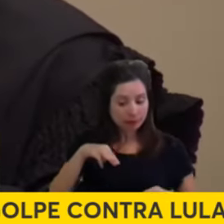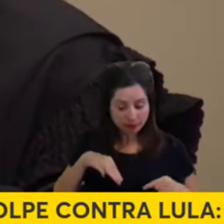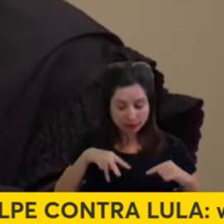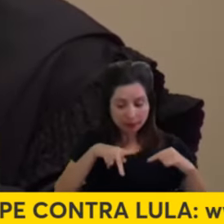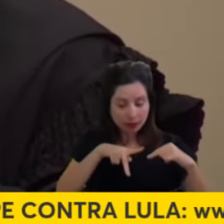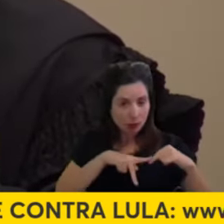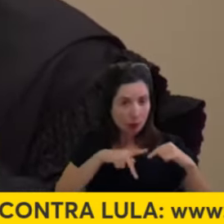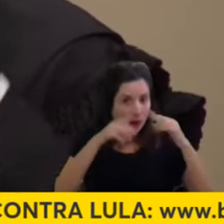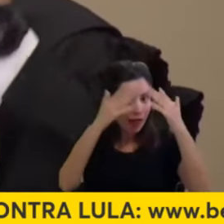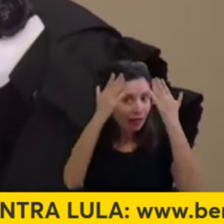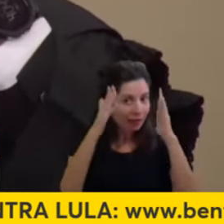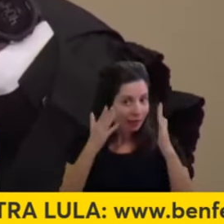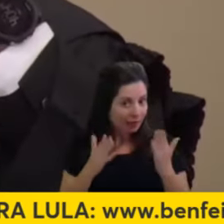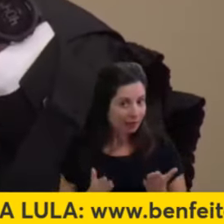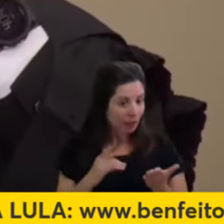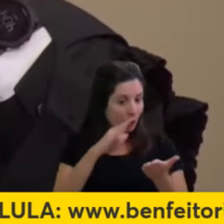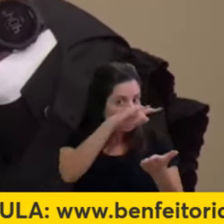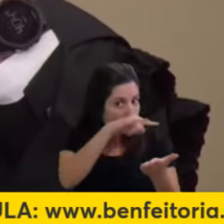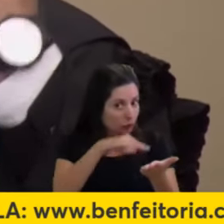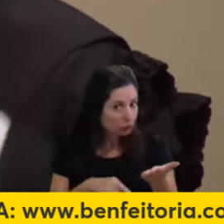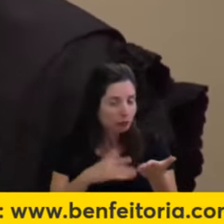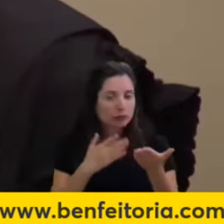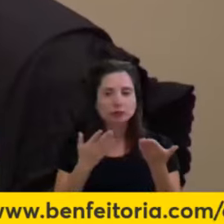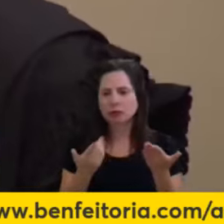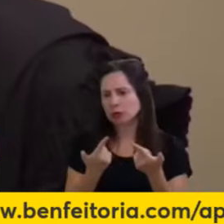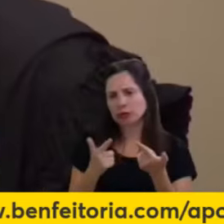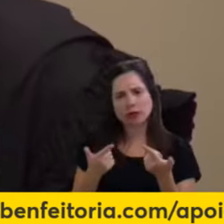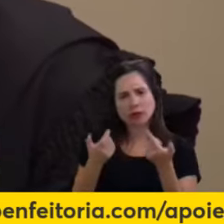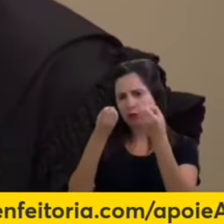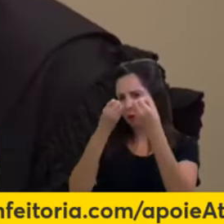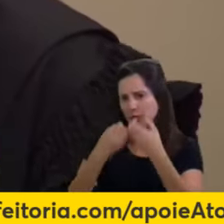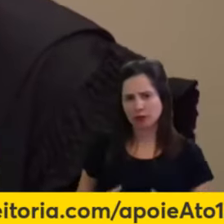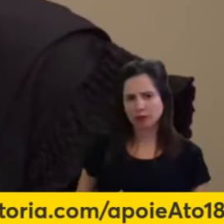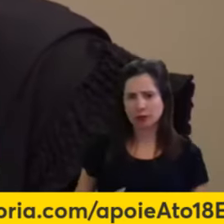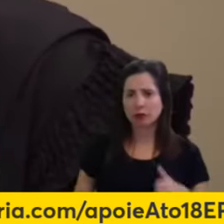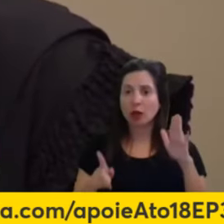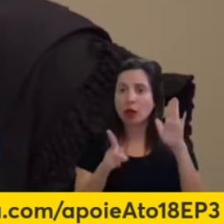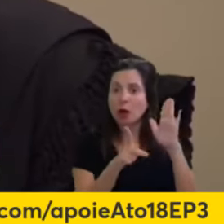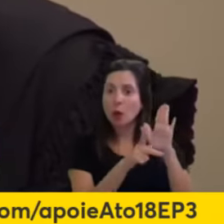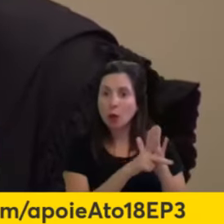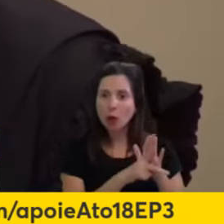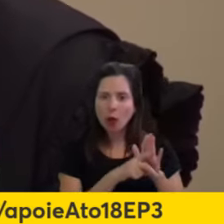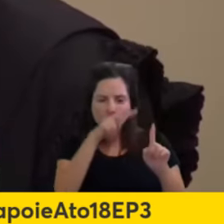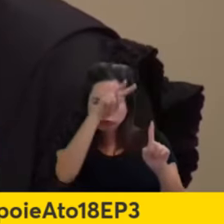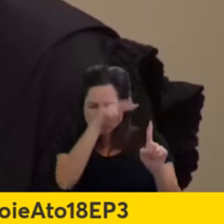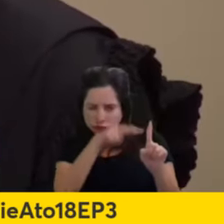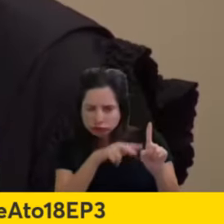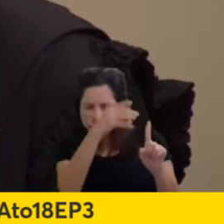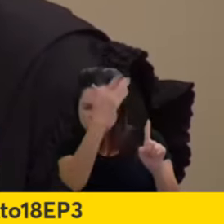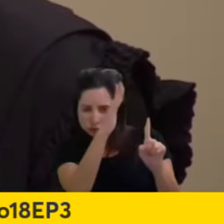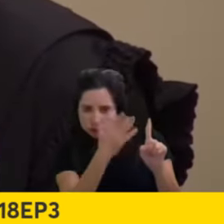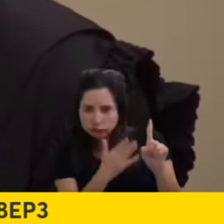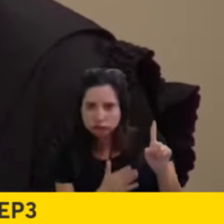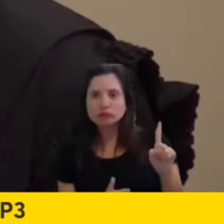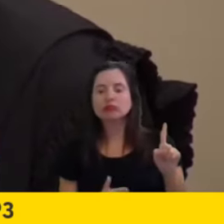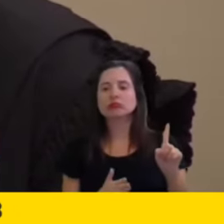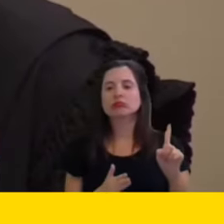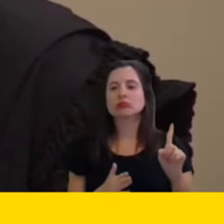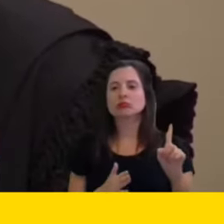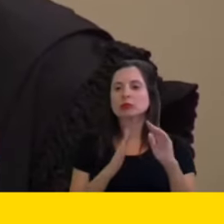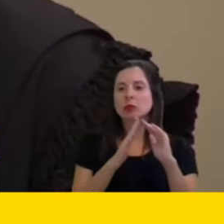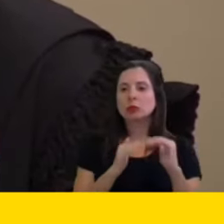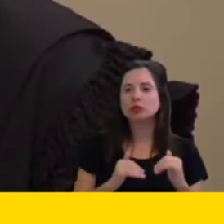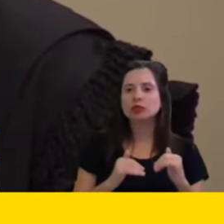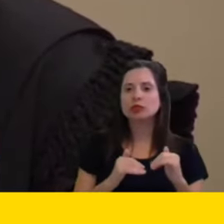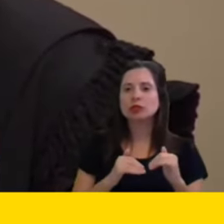documentação e tanto não houve qualquer prejuízo que os próprios investigados não reiteraram o requerimento para o desento nas suas